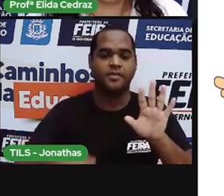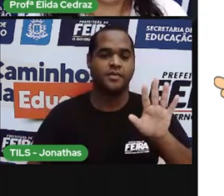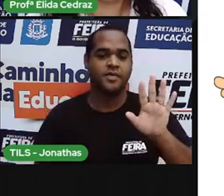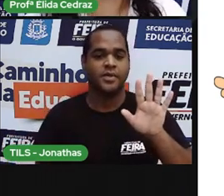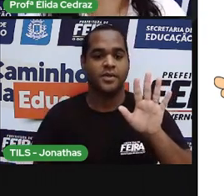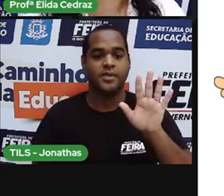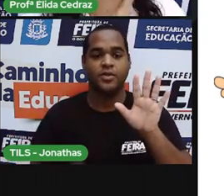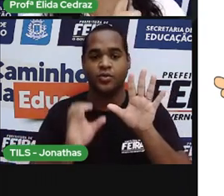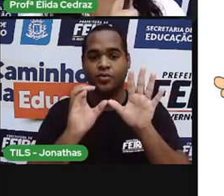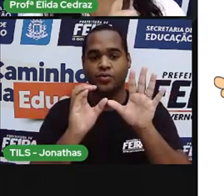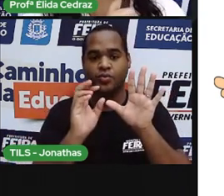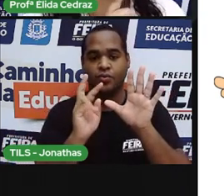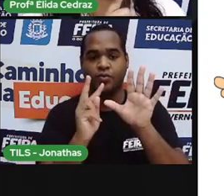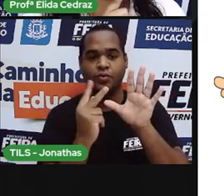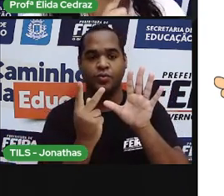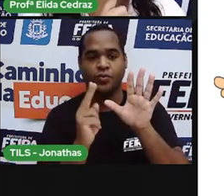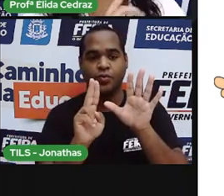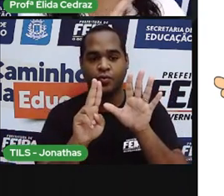Chulé,